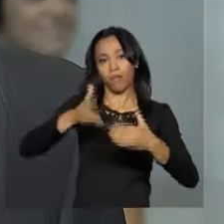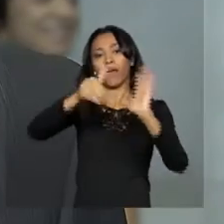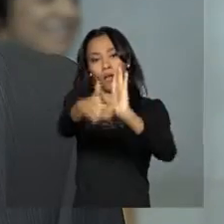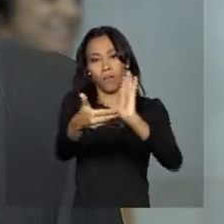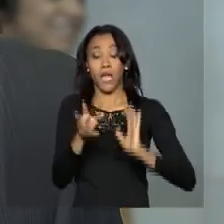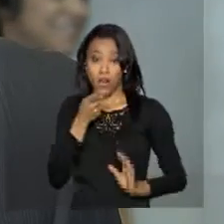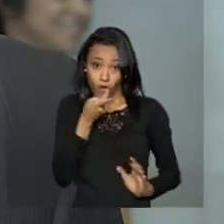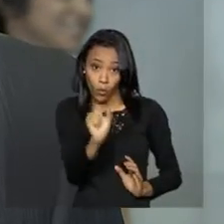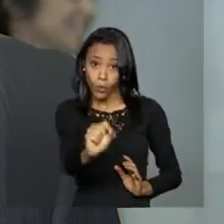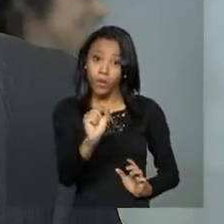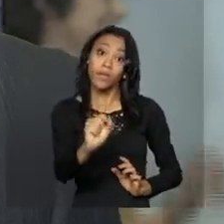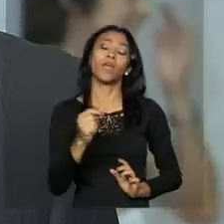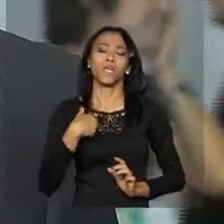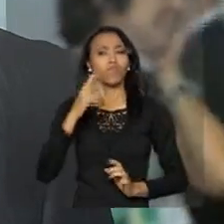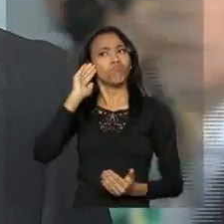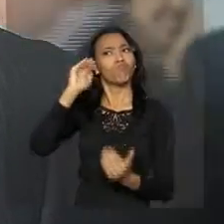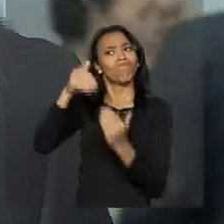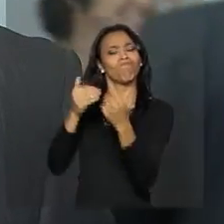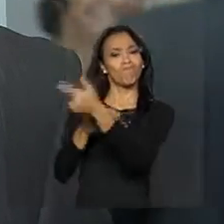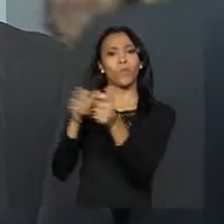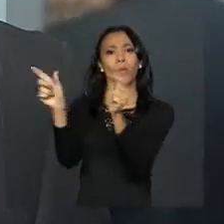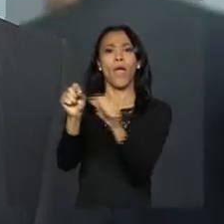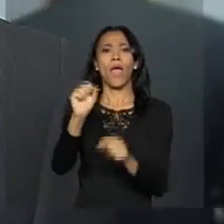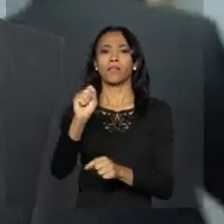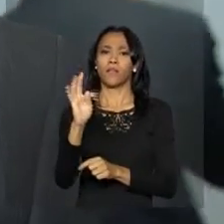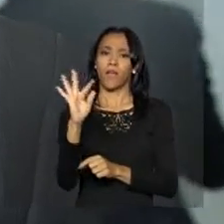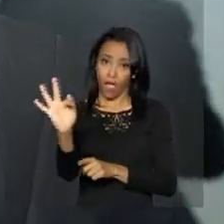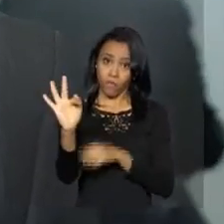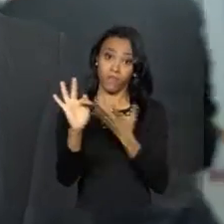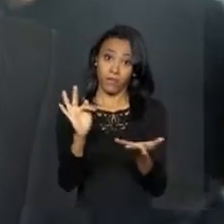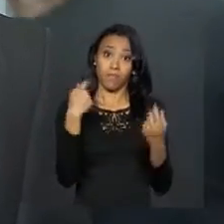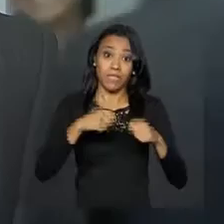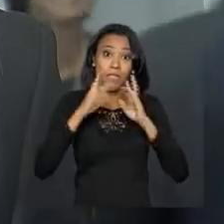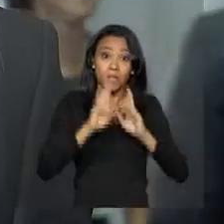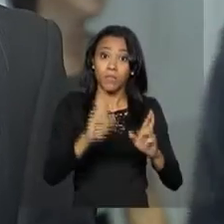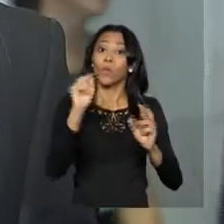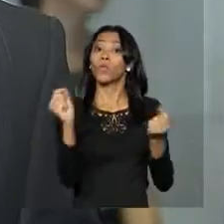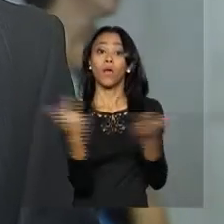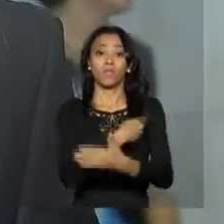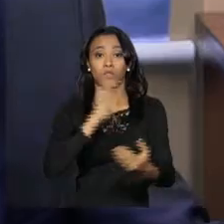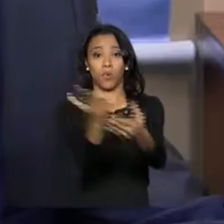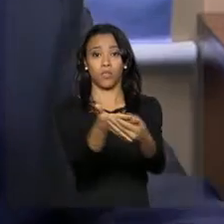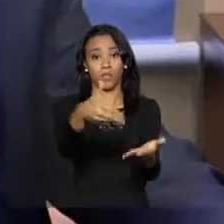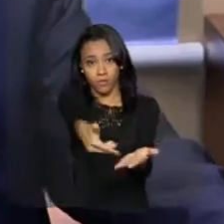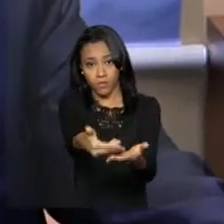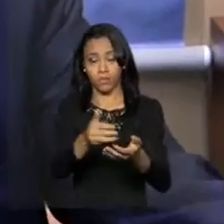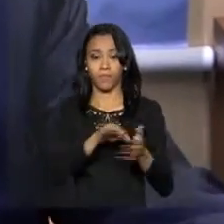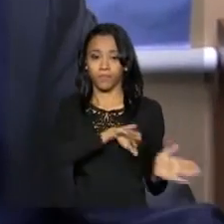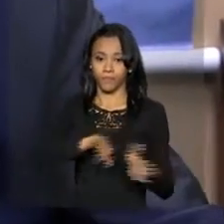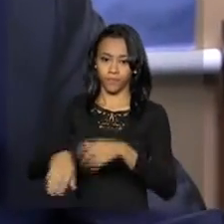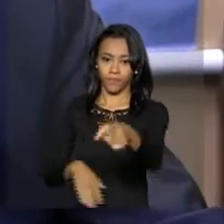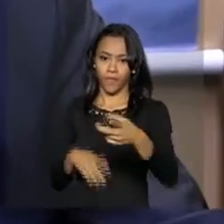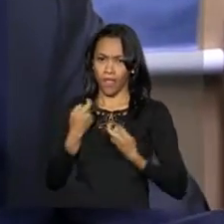a decisão do STF, que delimitou os motivos que deve ser considerado no processo em andamento. A